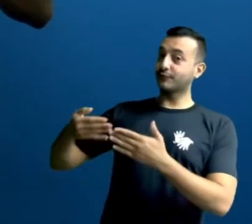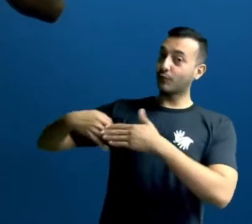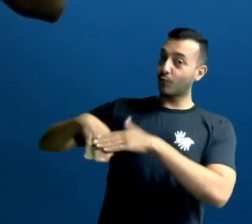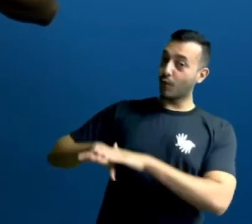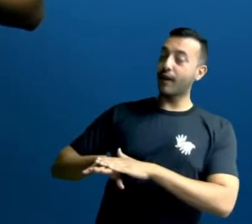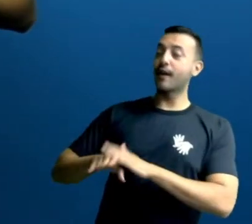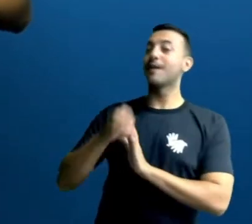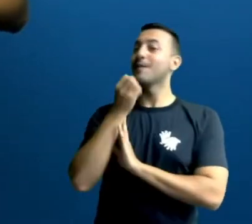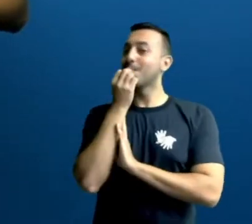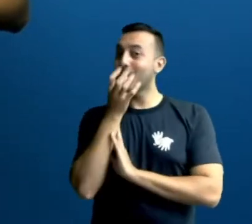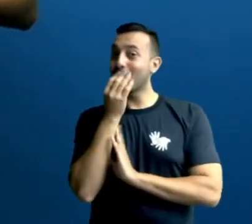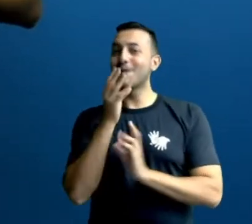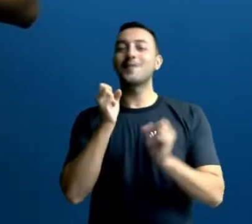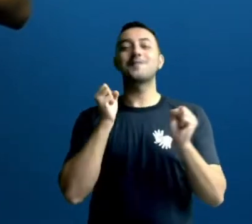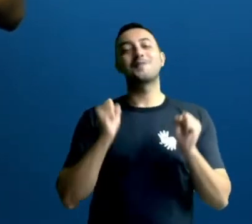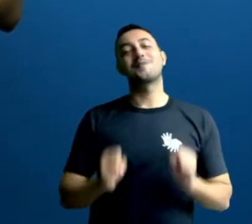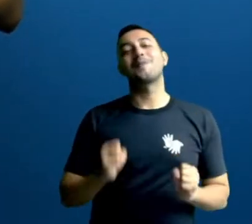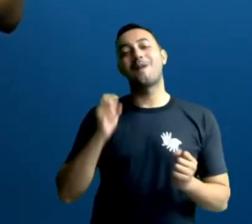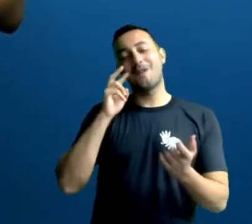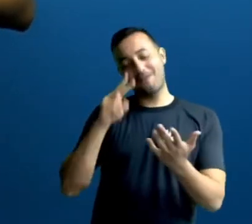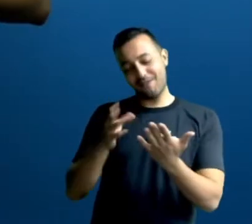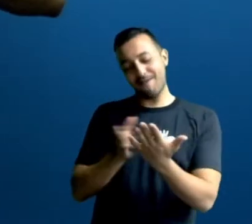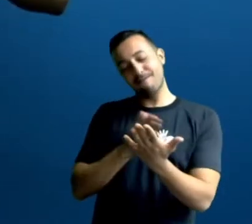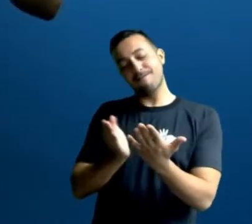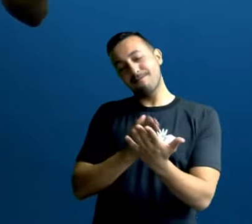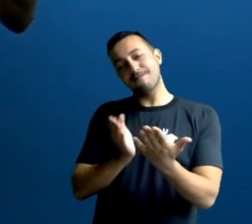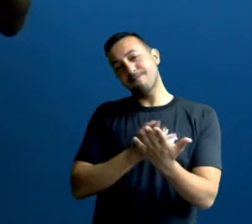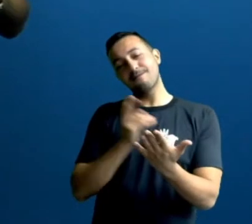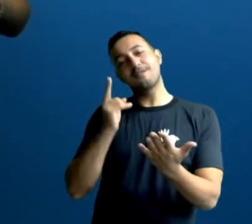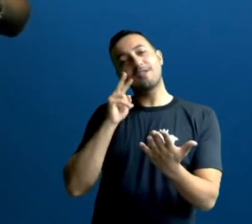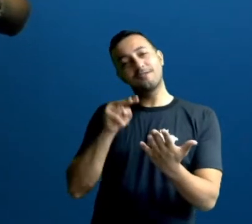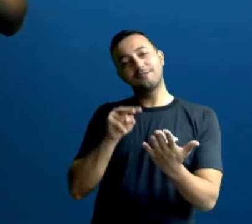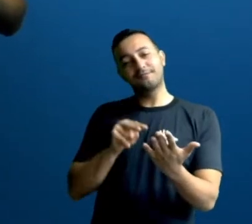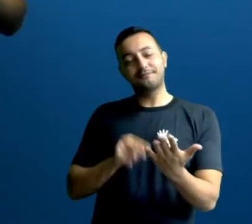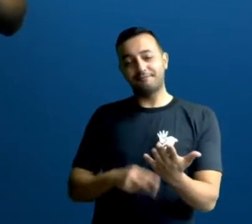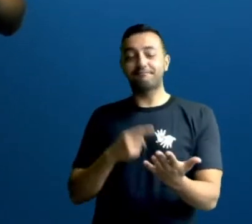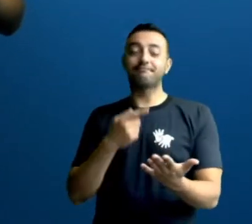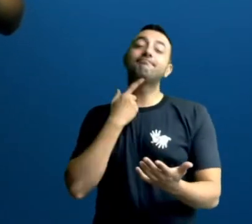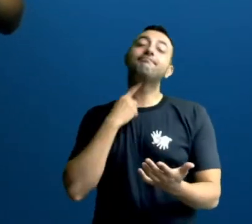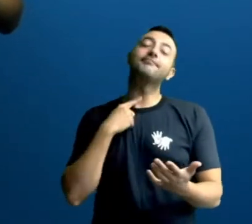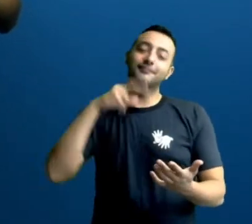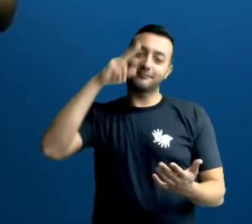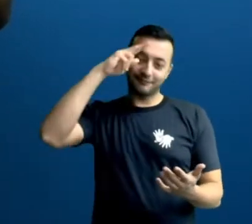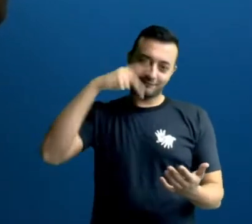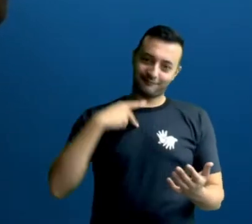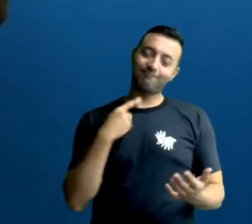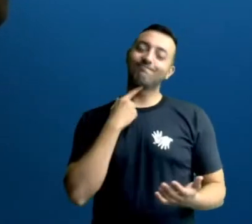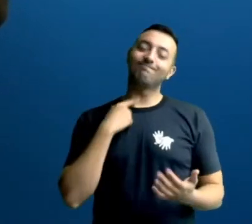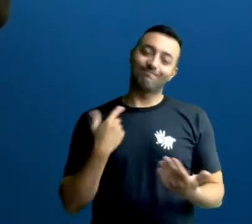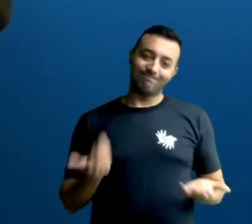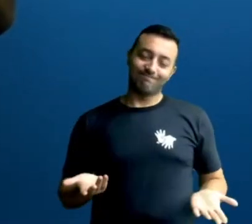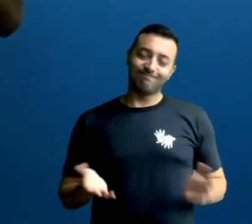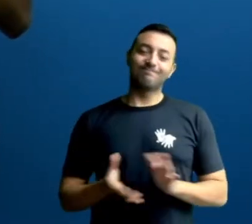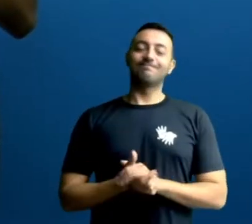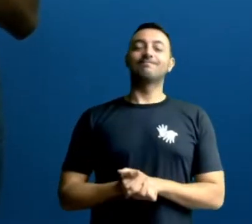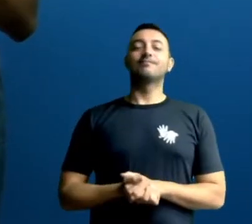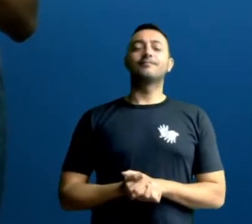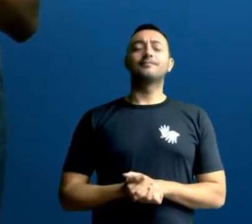bom, porque a gente pode ver quando quisermos e no tempo que nós quisermos. Agora, vê